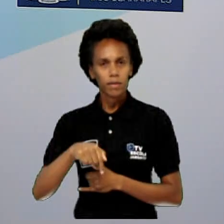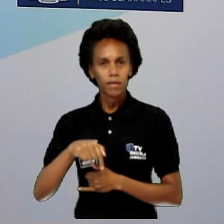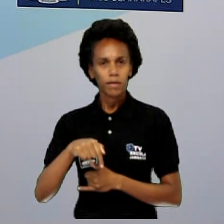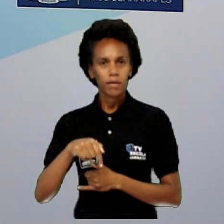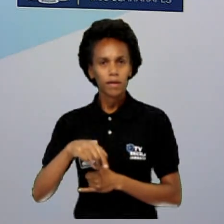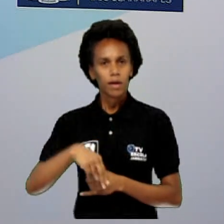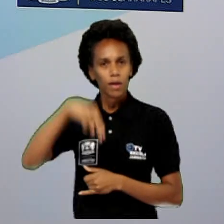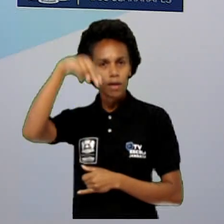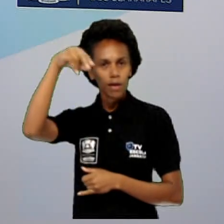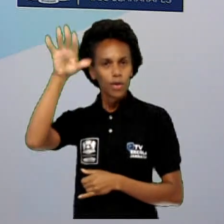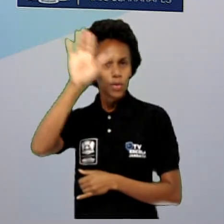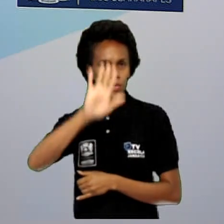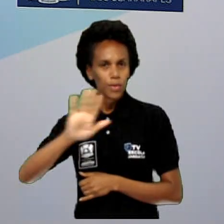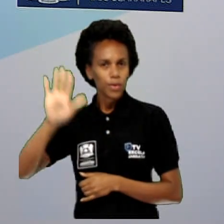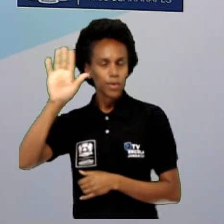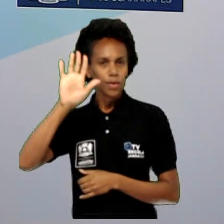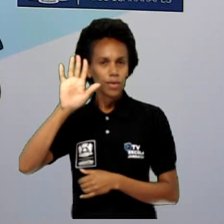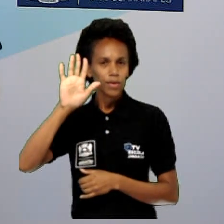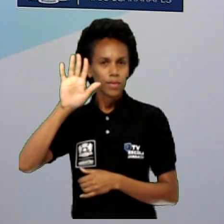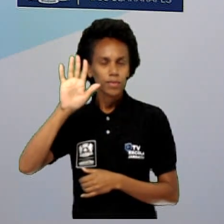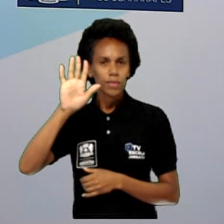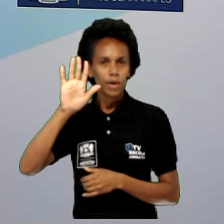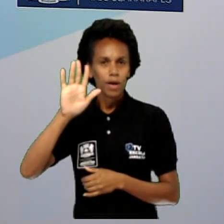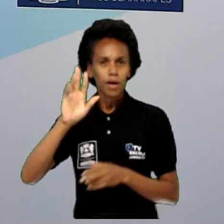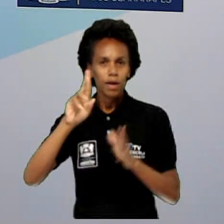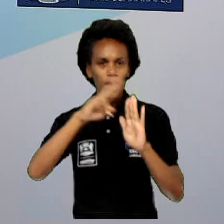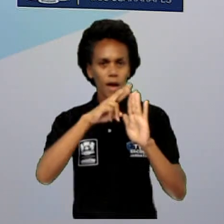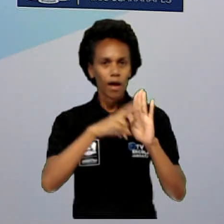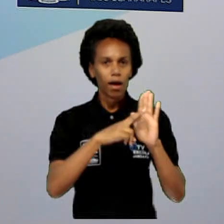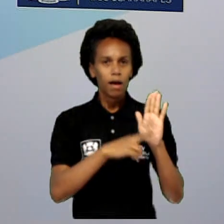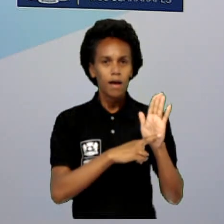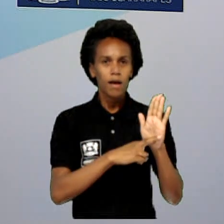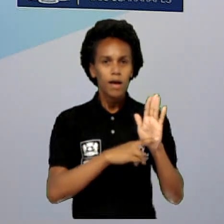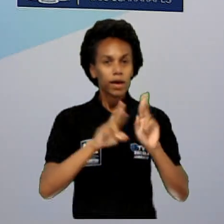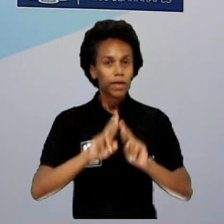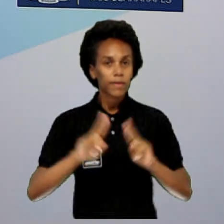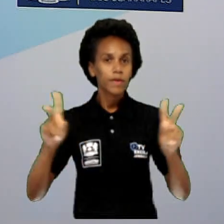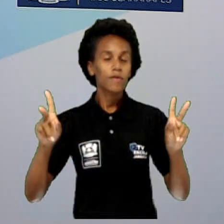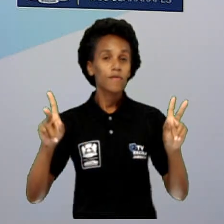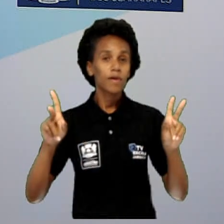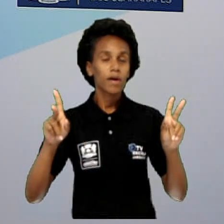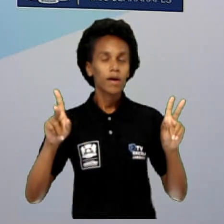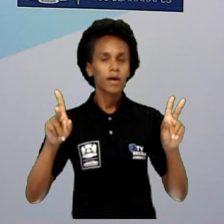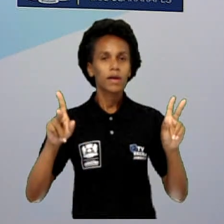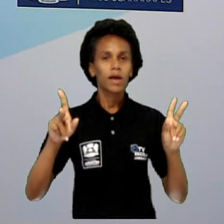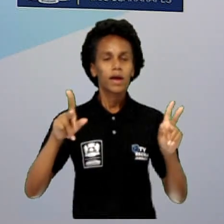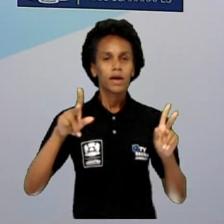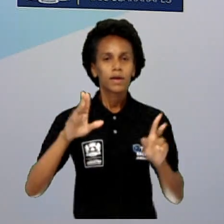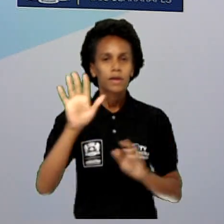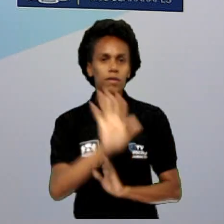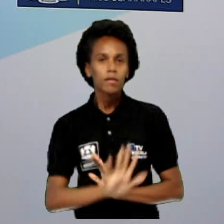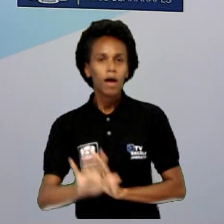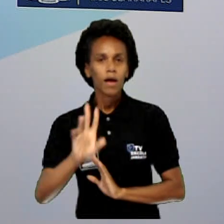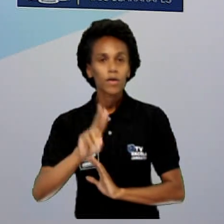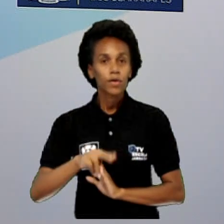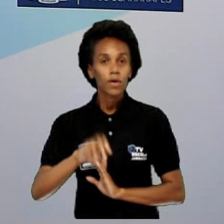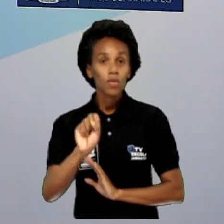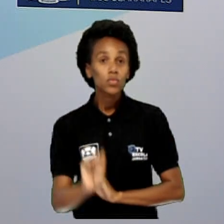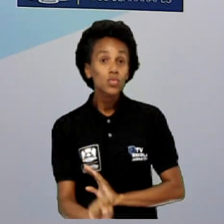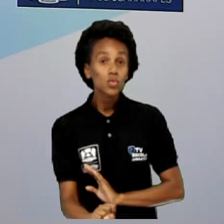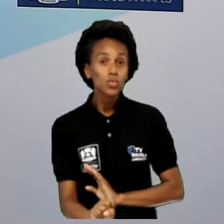no Sudeste, em outros lugares, não é verdade? Mas existem as regras que têm que ser respeitadas. E também a gente